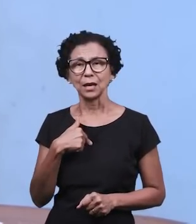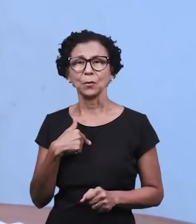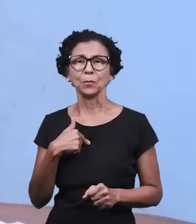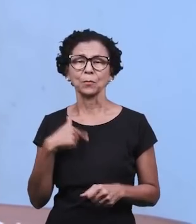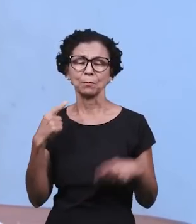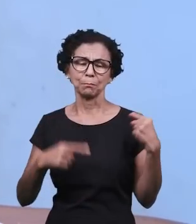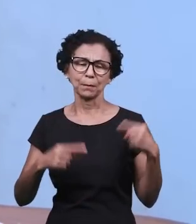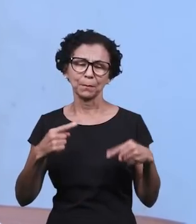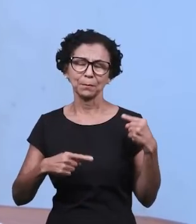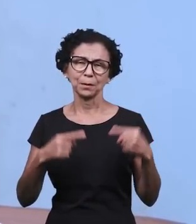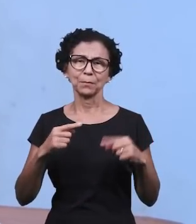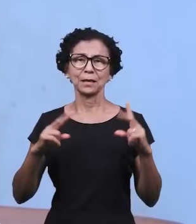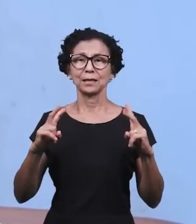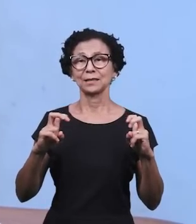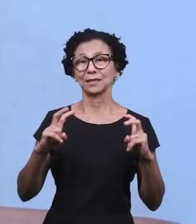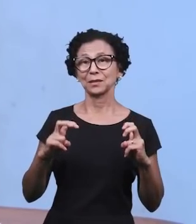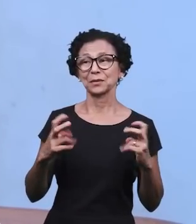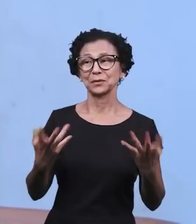antes.